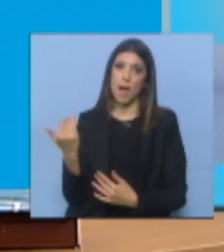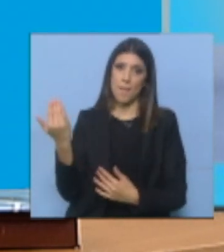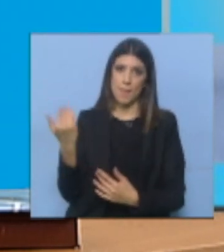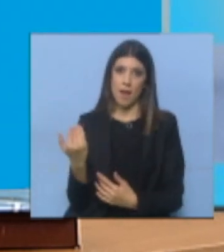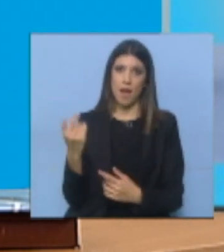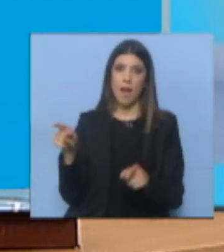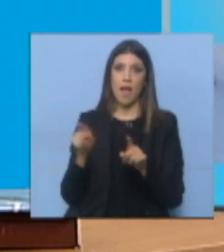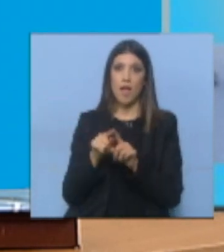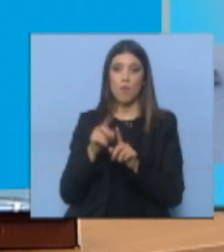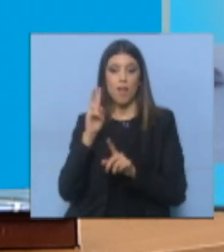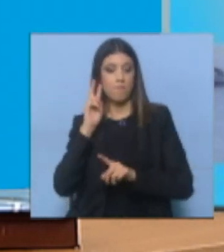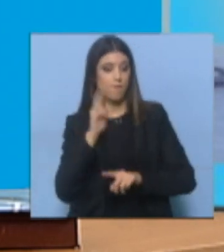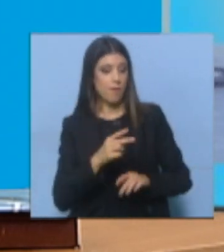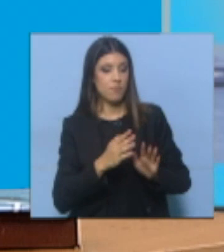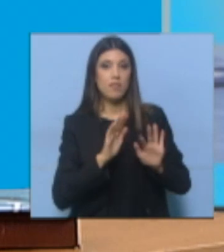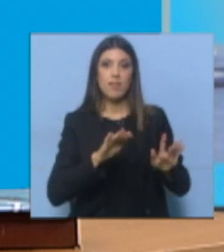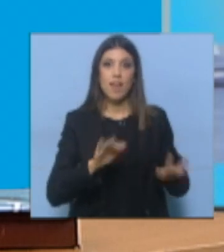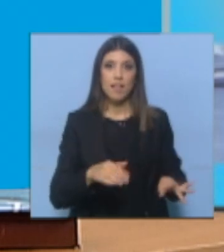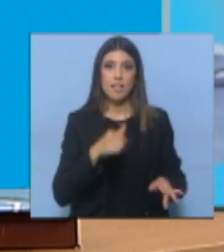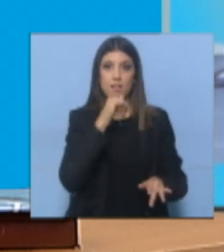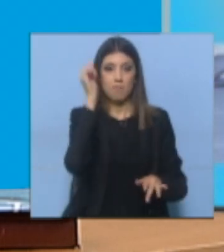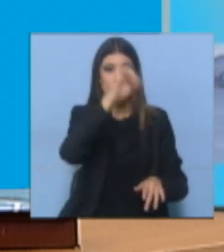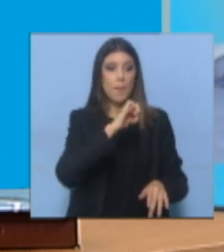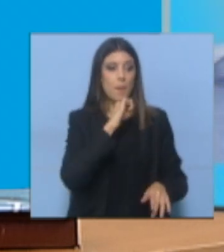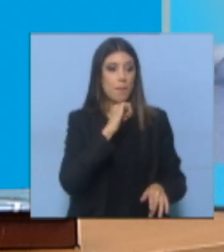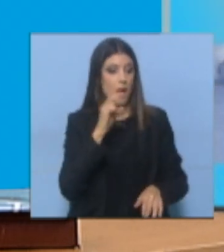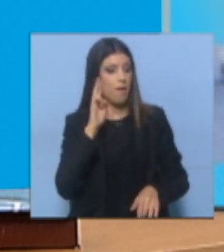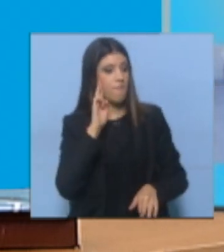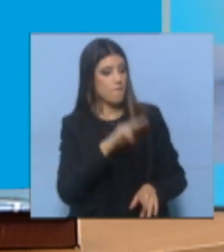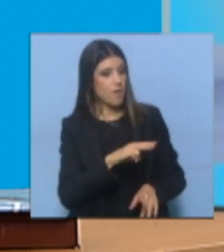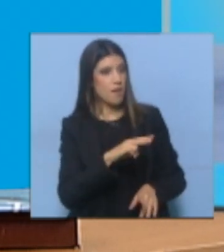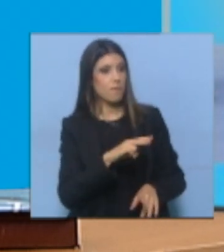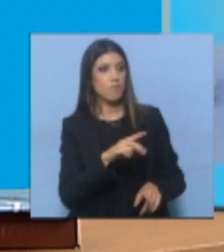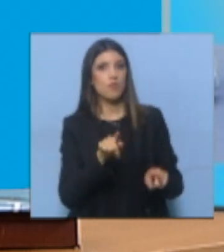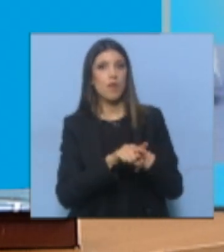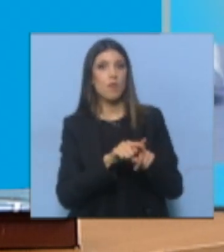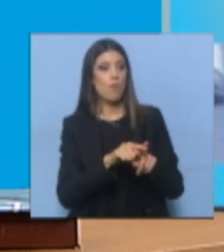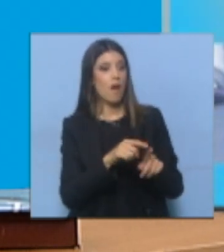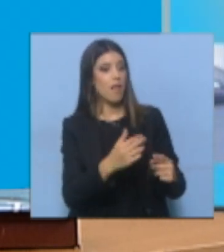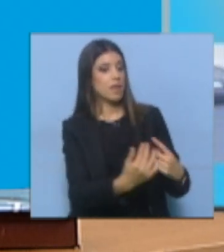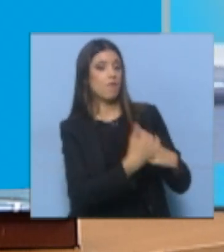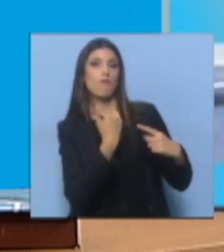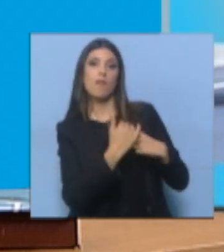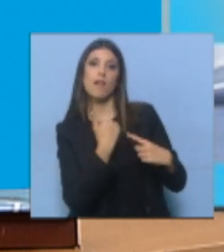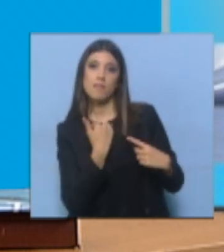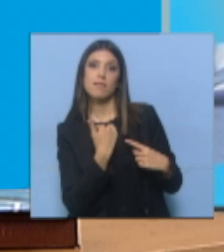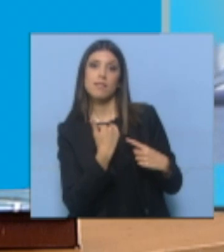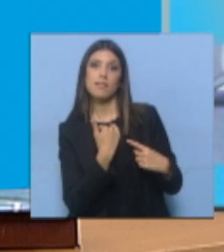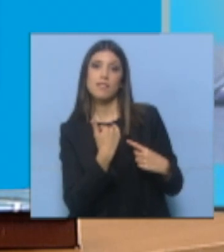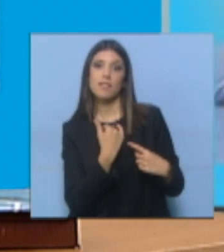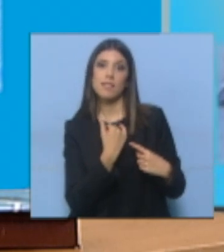dar os seus passos, como é próprio neste tempo das tradições ou das entregas e